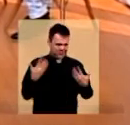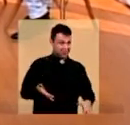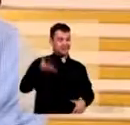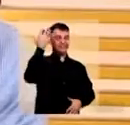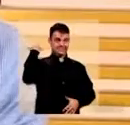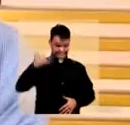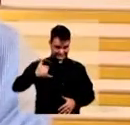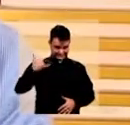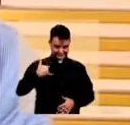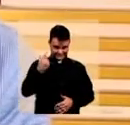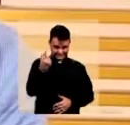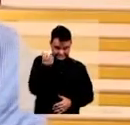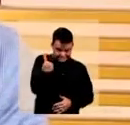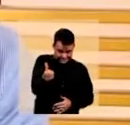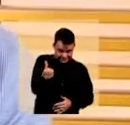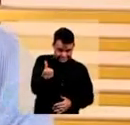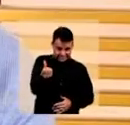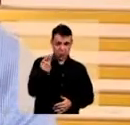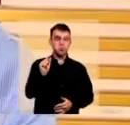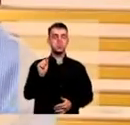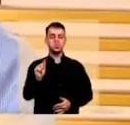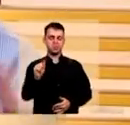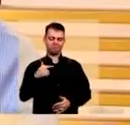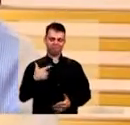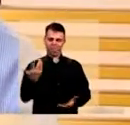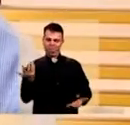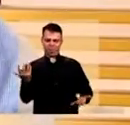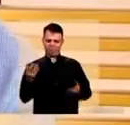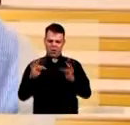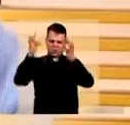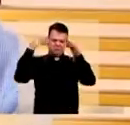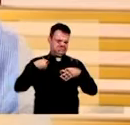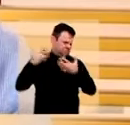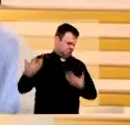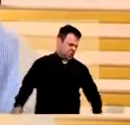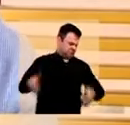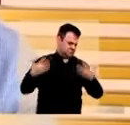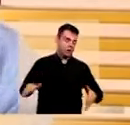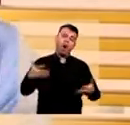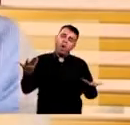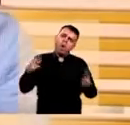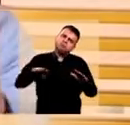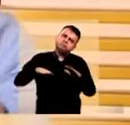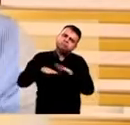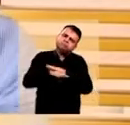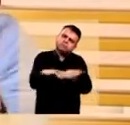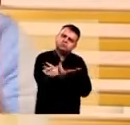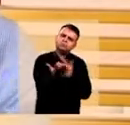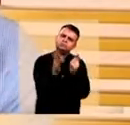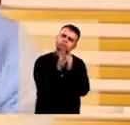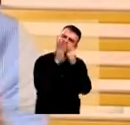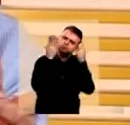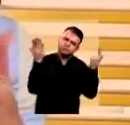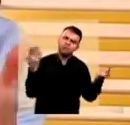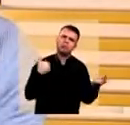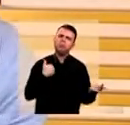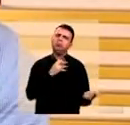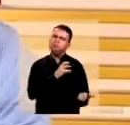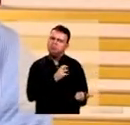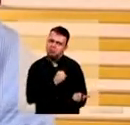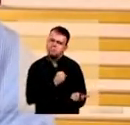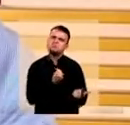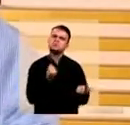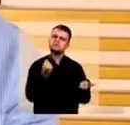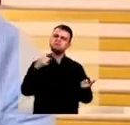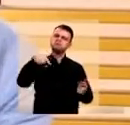Eu, como diz assim, eu me intitulava como uma vítima dessa tecnologia, né? Mas hoje já leio jornais, tenho várias assinaturas